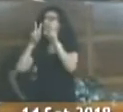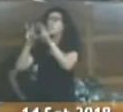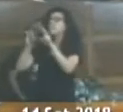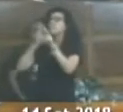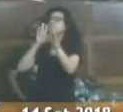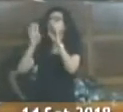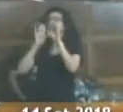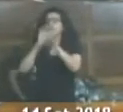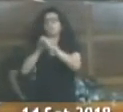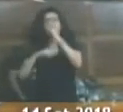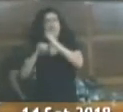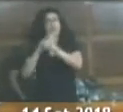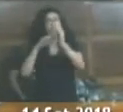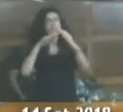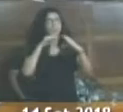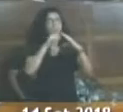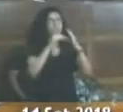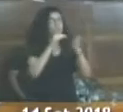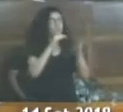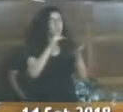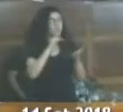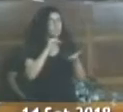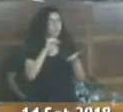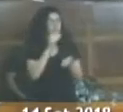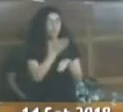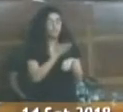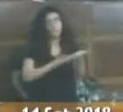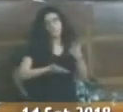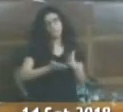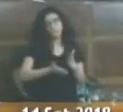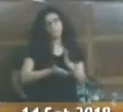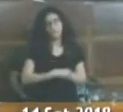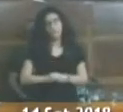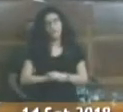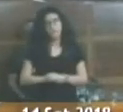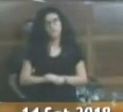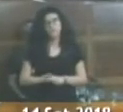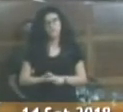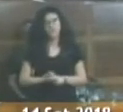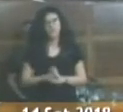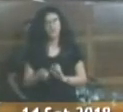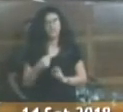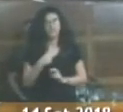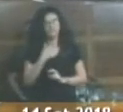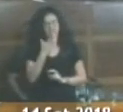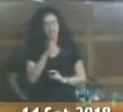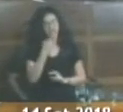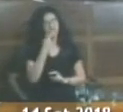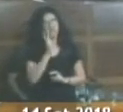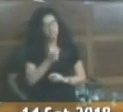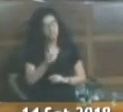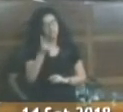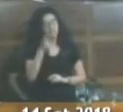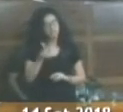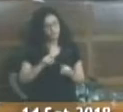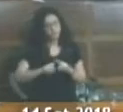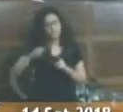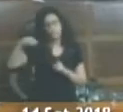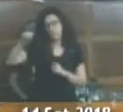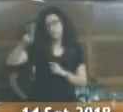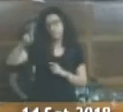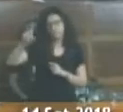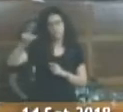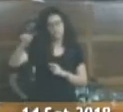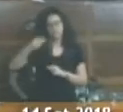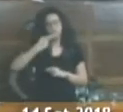alguém compartilhou, então a informação não chegou a todos, né? Então, eu não vou ser repetitiva aqui, a Marcela já colocou bem quais são as demandas da